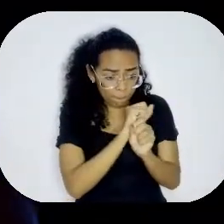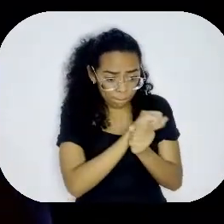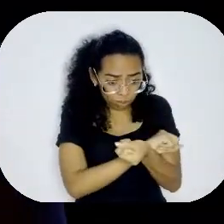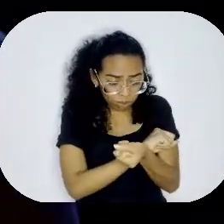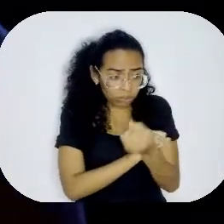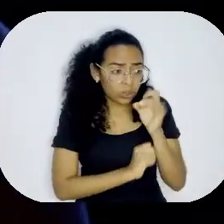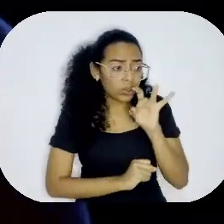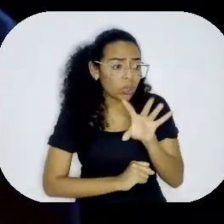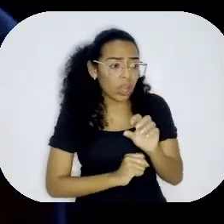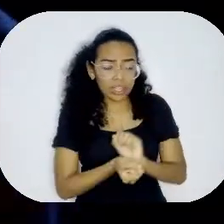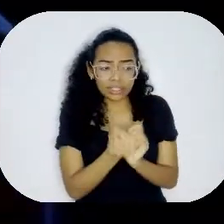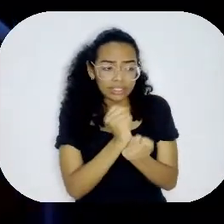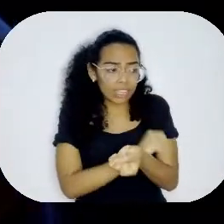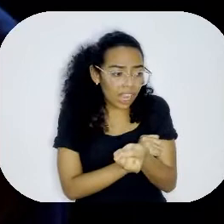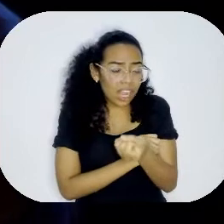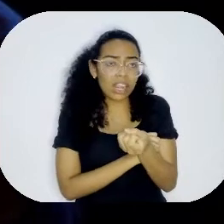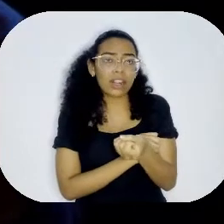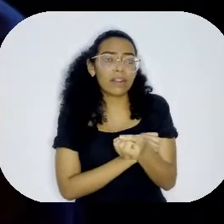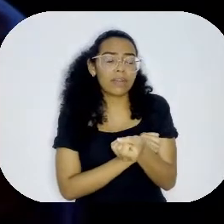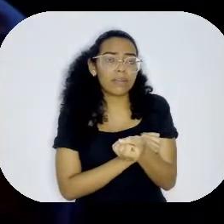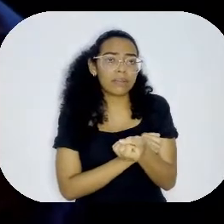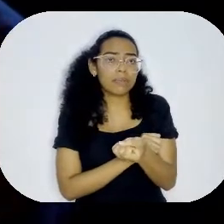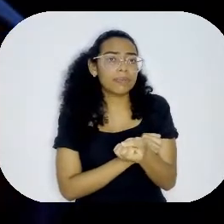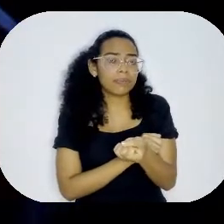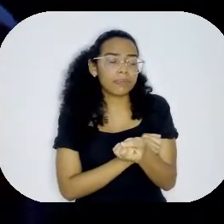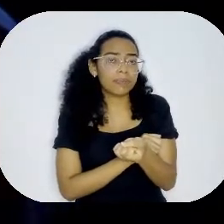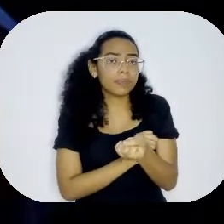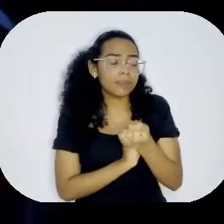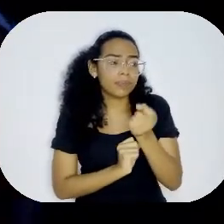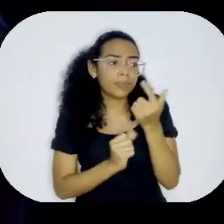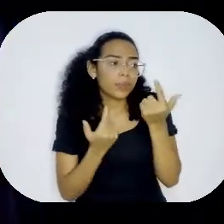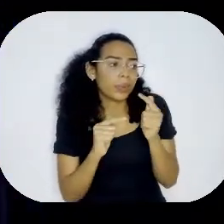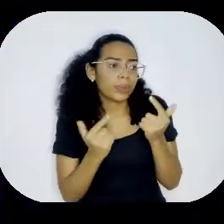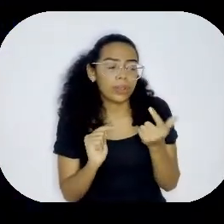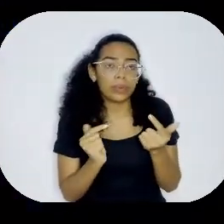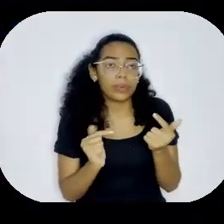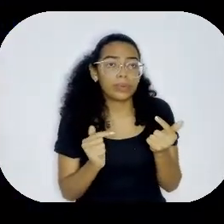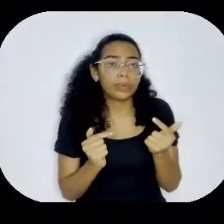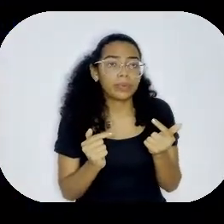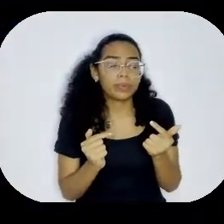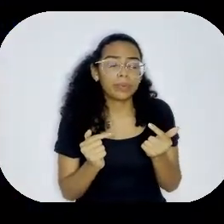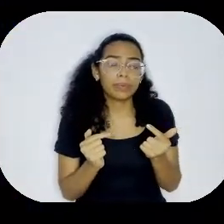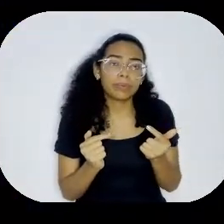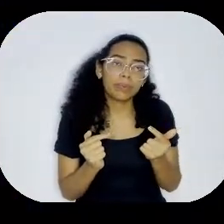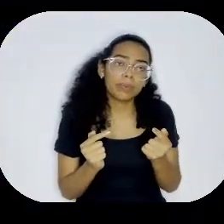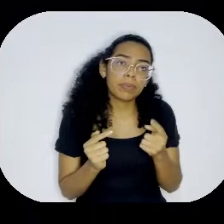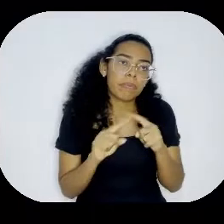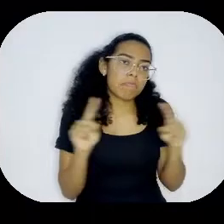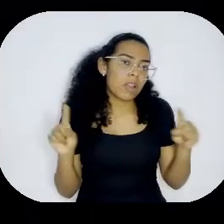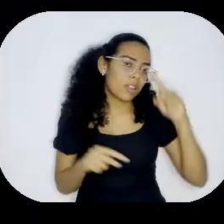Disseram que só escravo, que só escravo, que só escravo é o que não existe